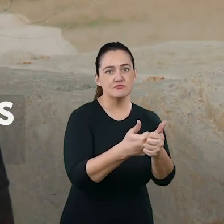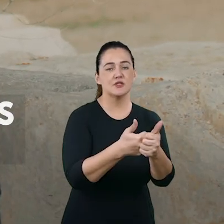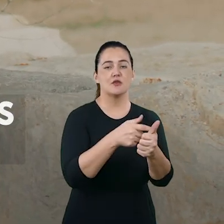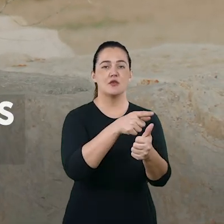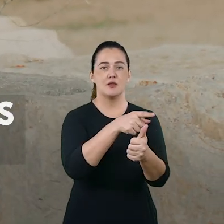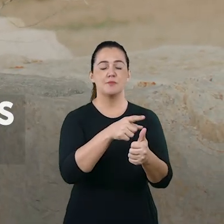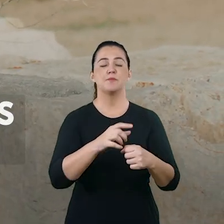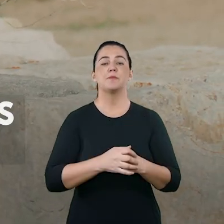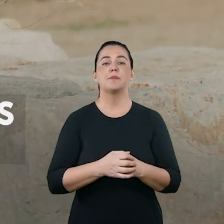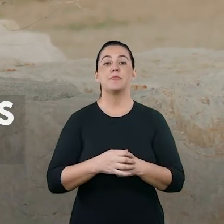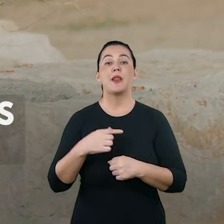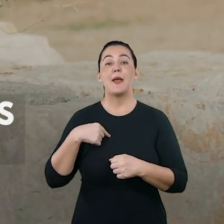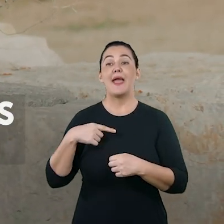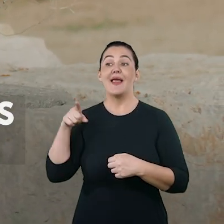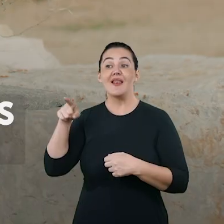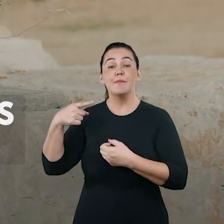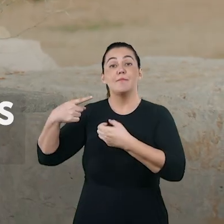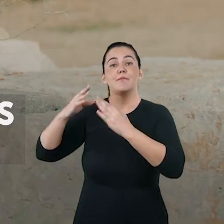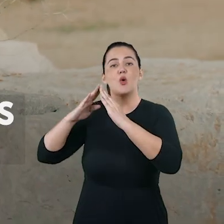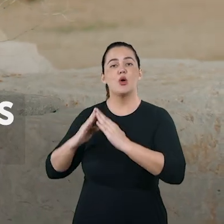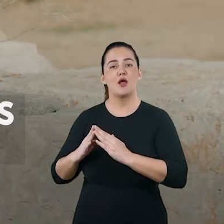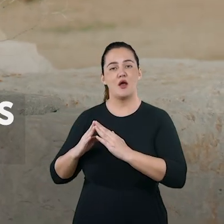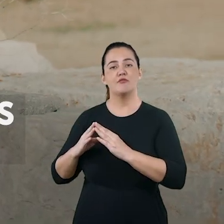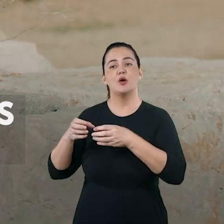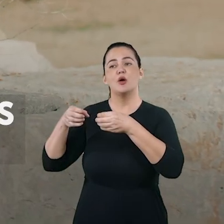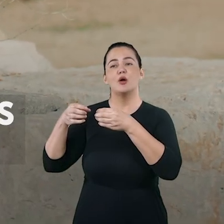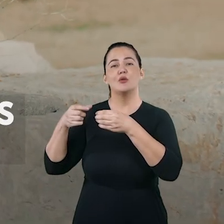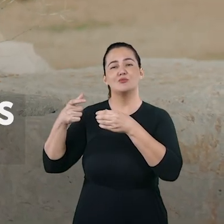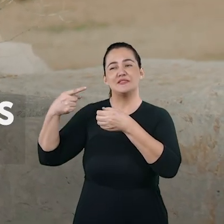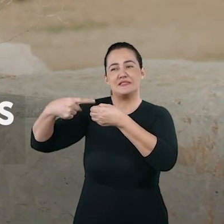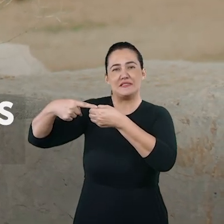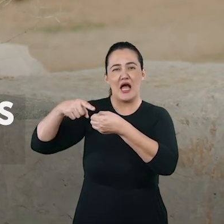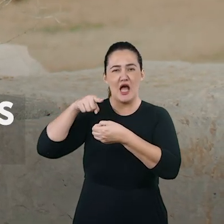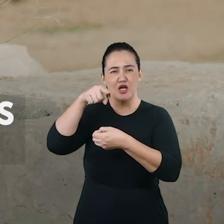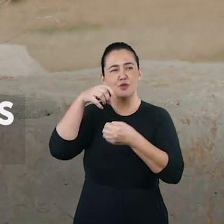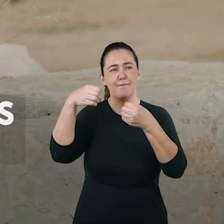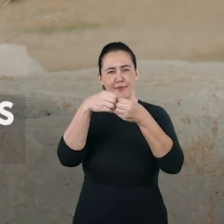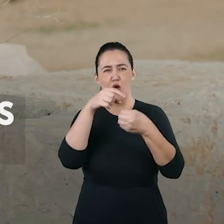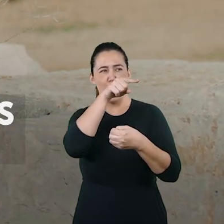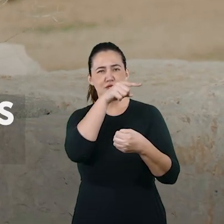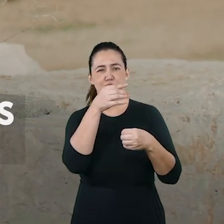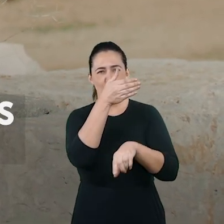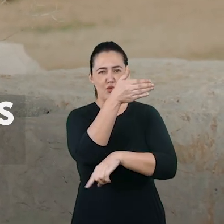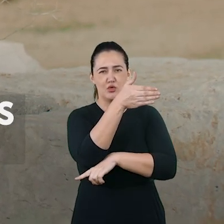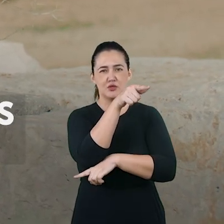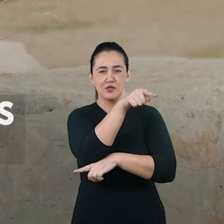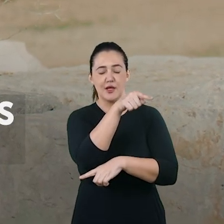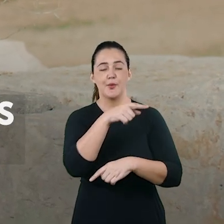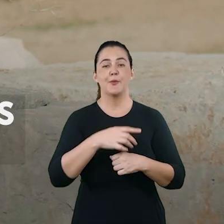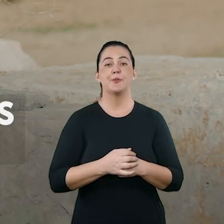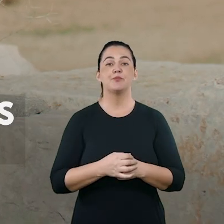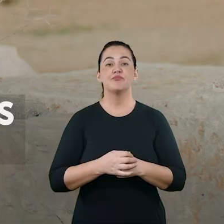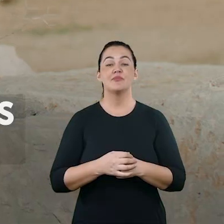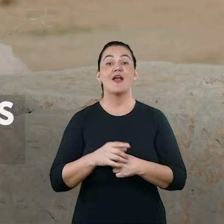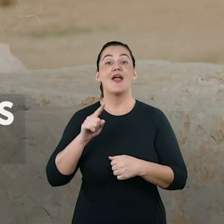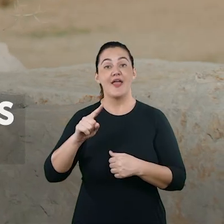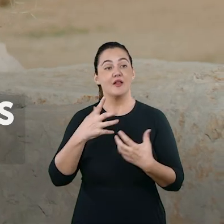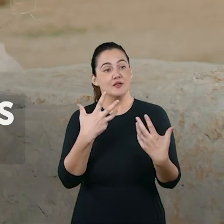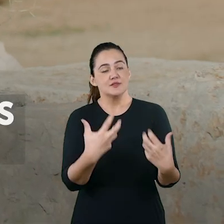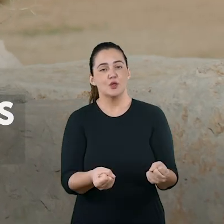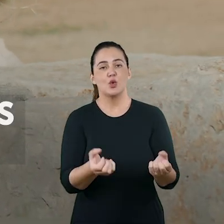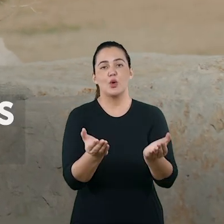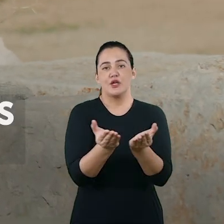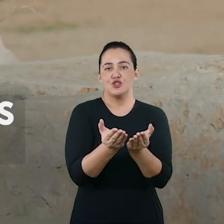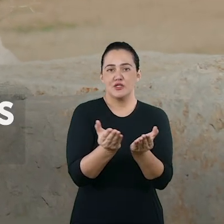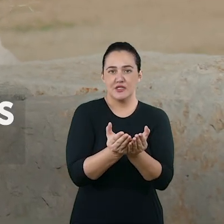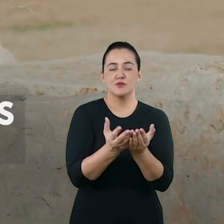vir gravar esse programa para vocês. E ela era dessa cidade, mencionada no Novo Testamento, e ela se converteu ao cristianismo,